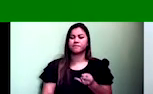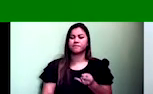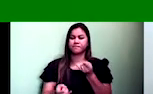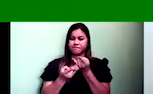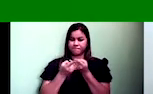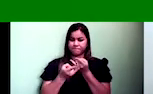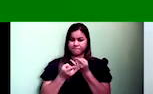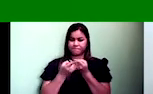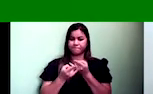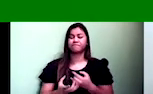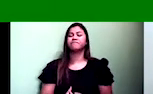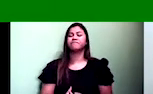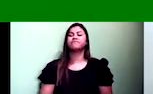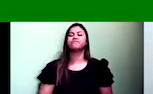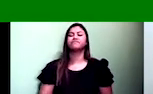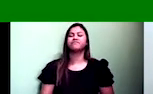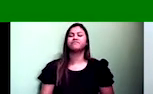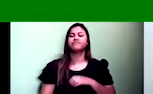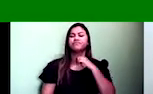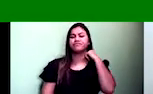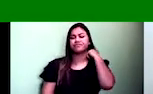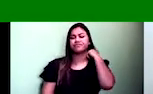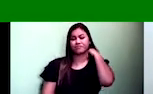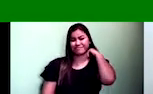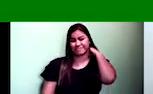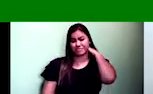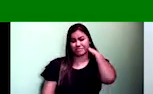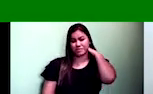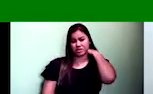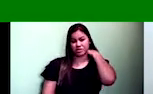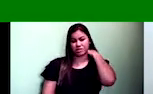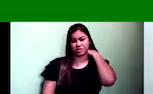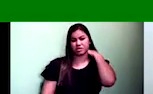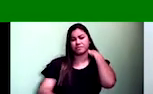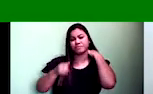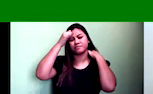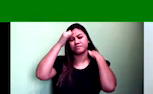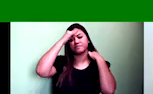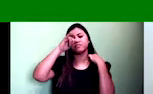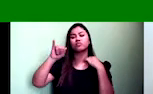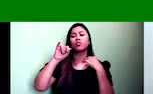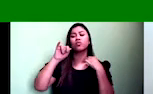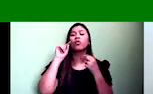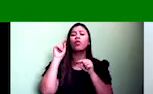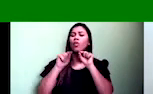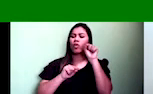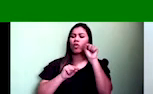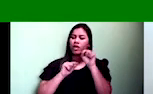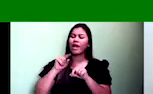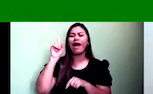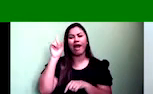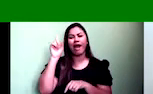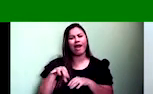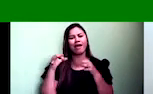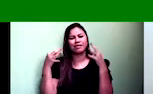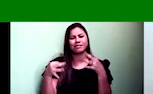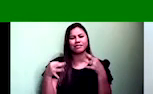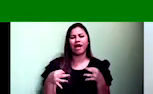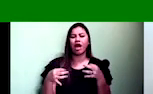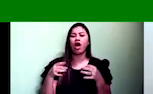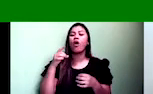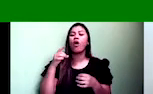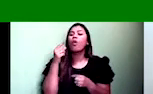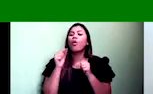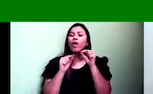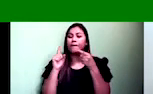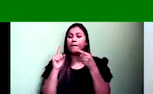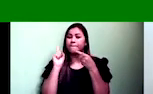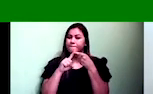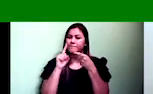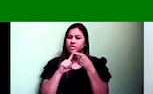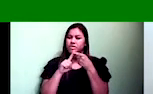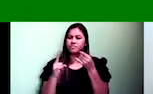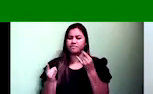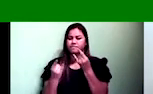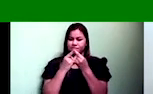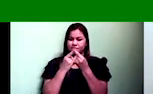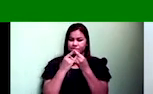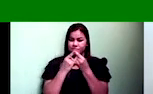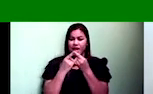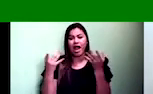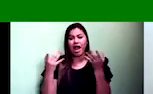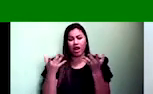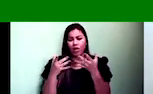prevenção, então, é a palavra, né? O uso de preservativo. E o preservativo agora pode ser masculino ou